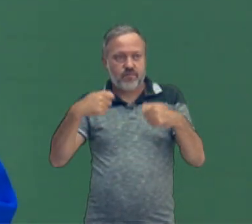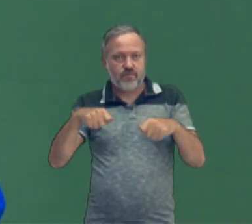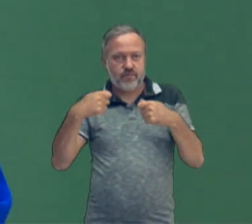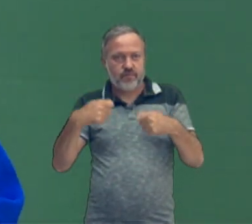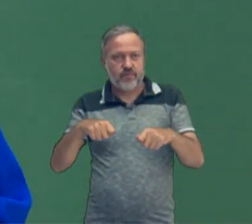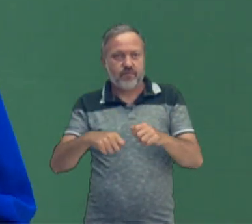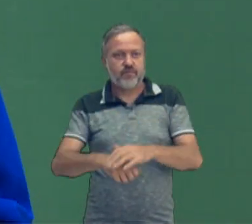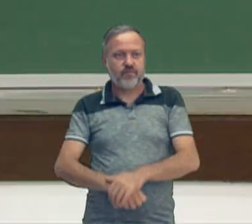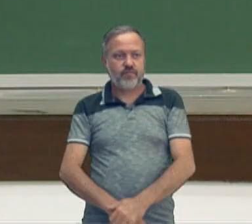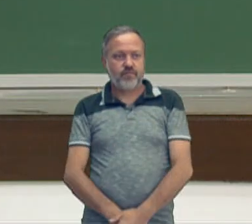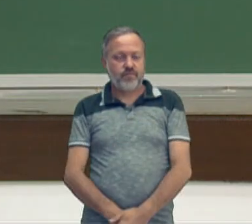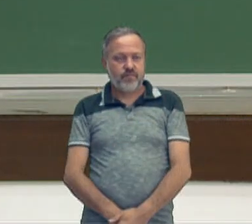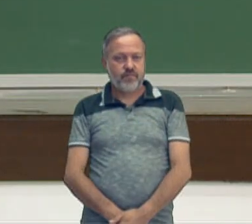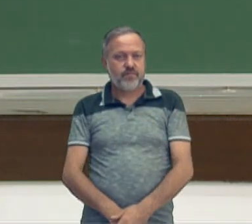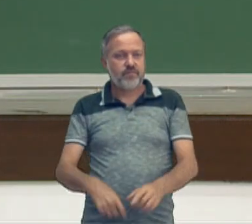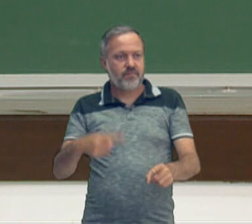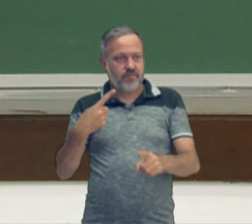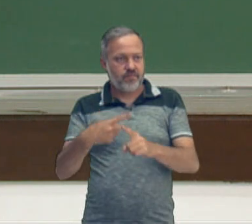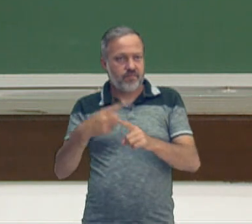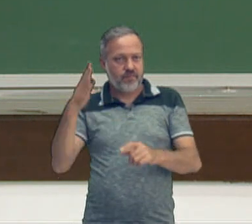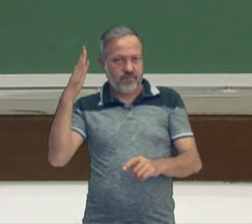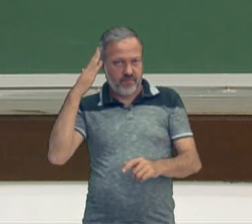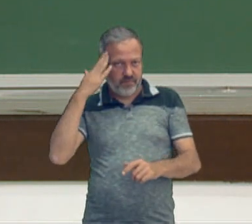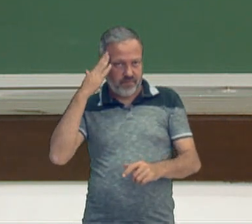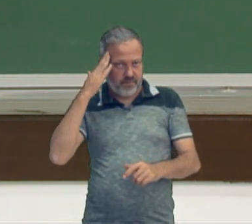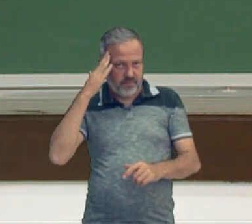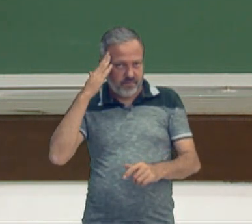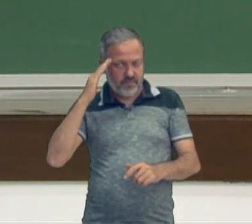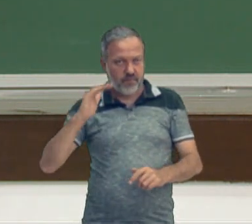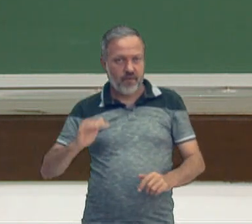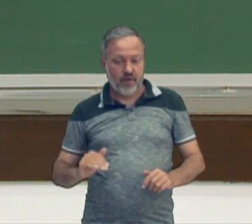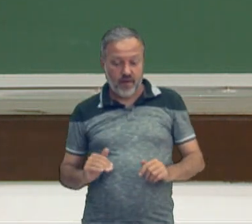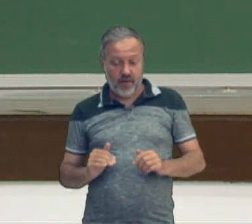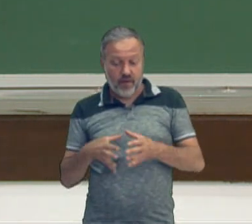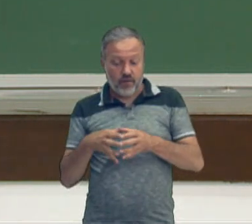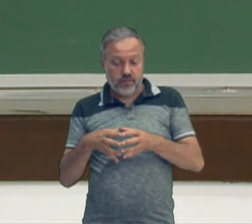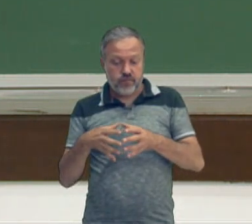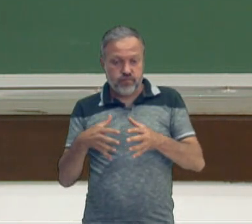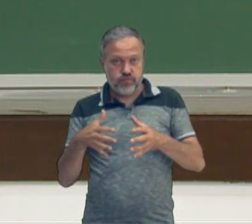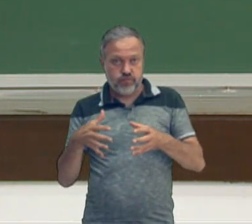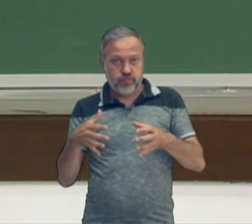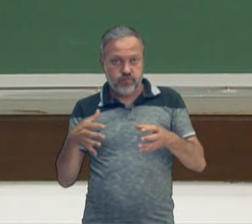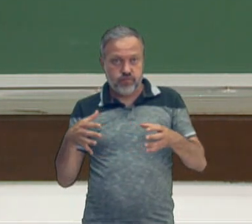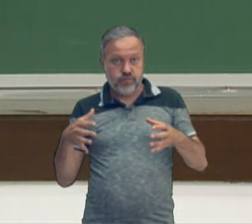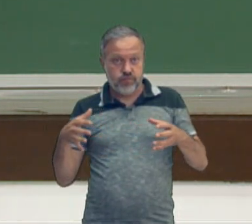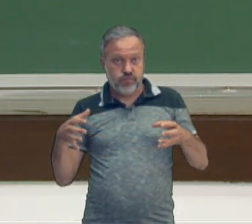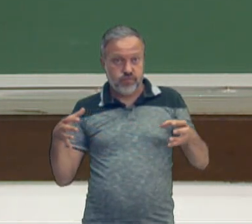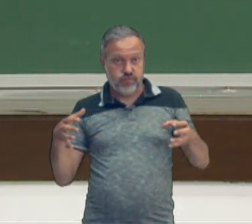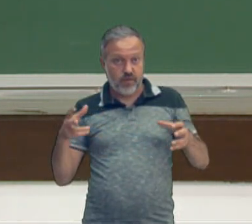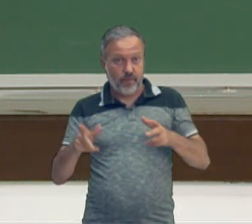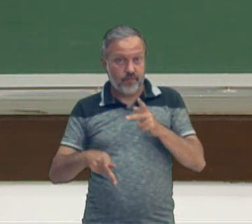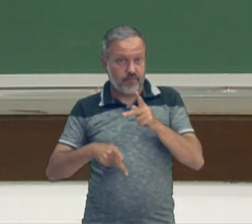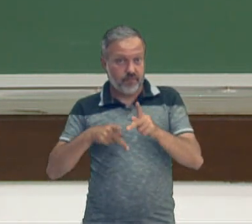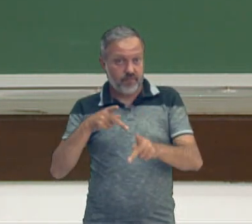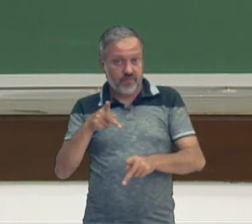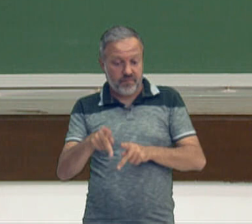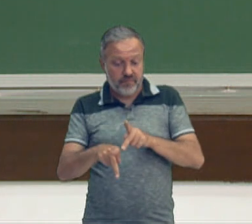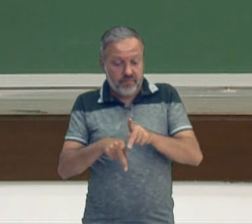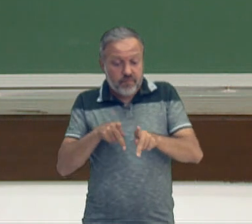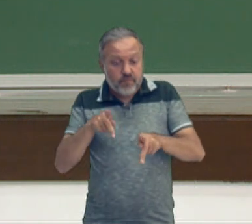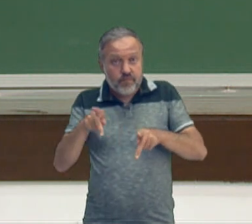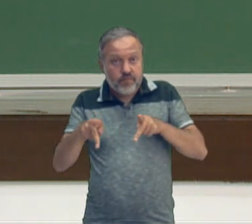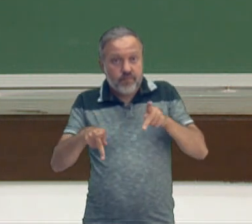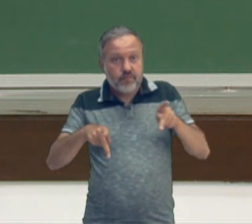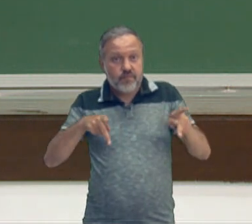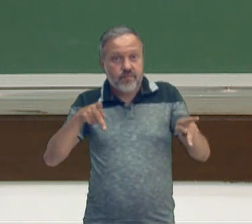gente entender o crescimento dessa população. Será que essa população cresce devido às taxas, que vocês já sabem,